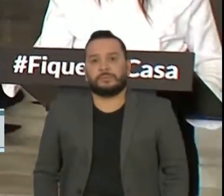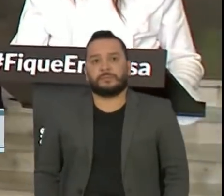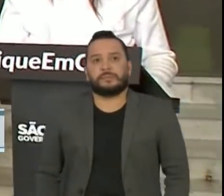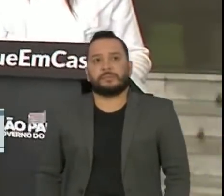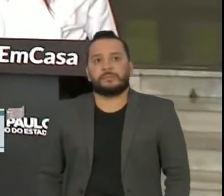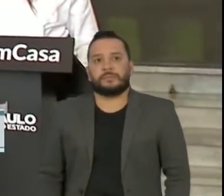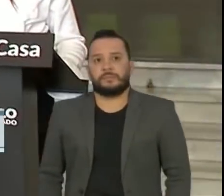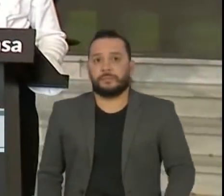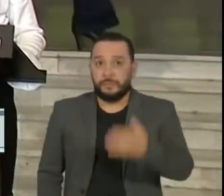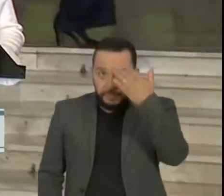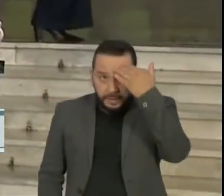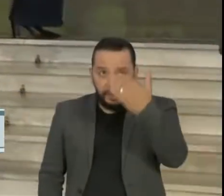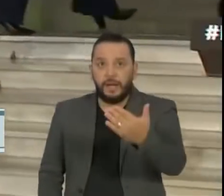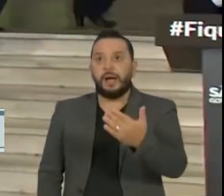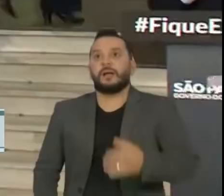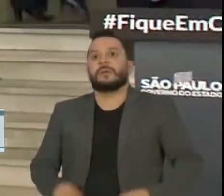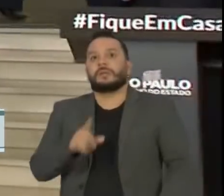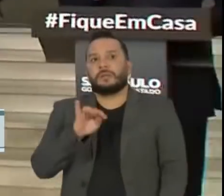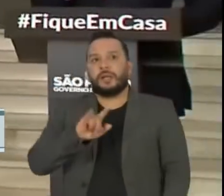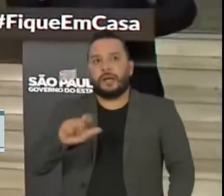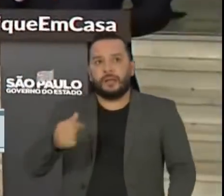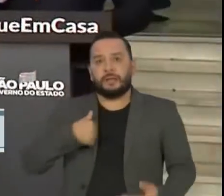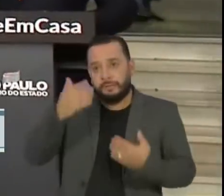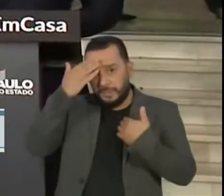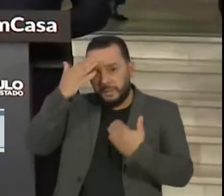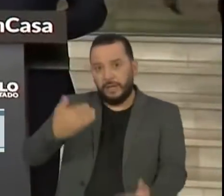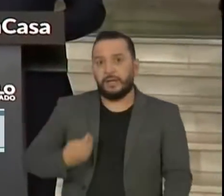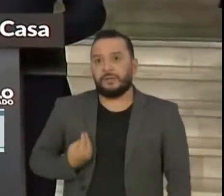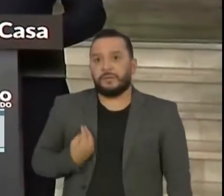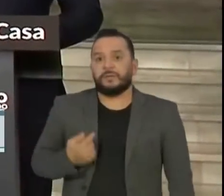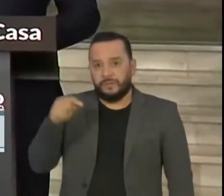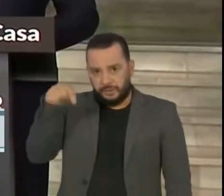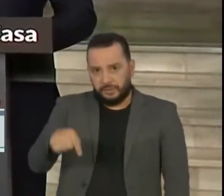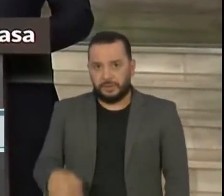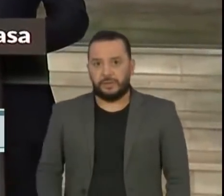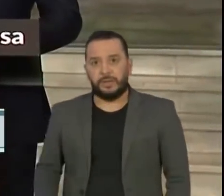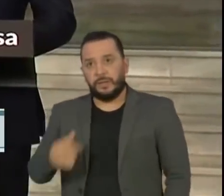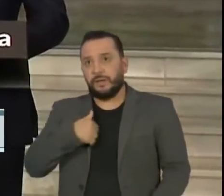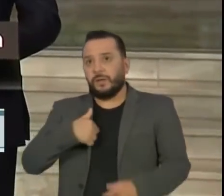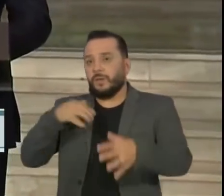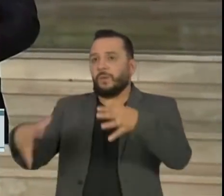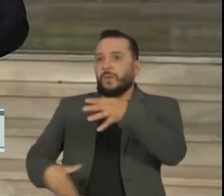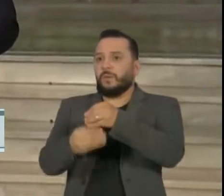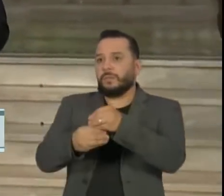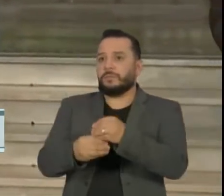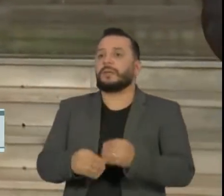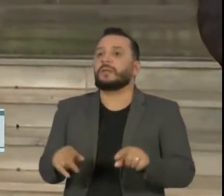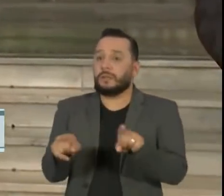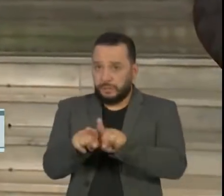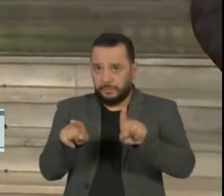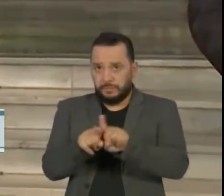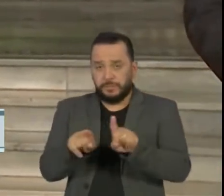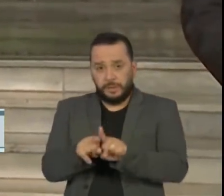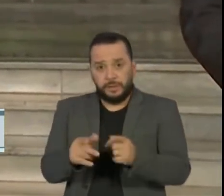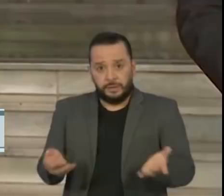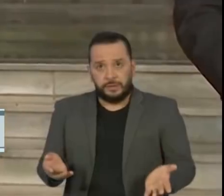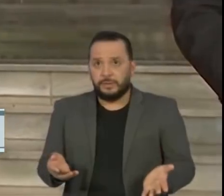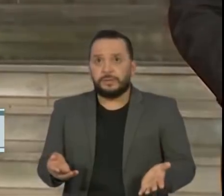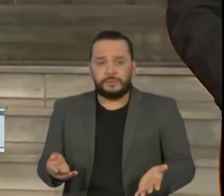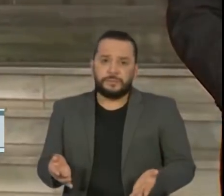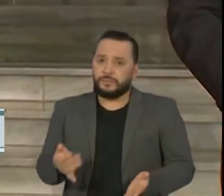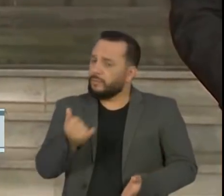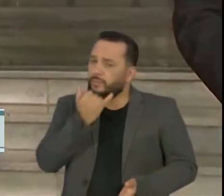Obrigado. Daniel Salerno, obrigado pela pergunta. Quero complementar ainda dizendo: poucos não